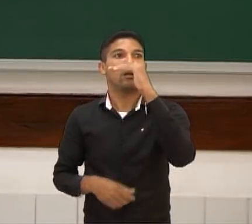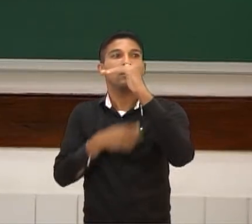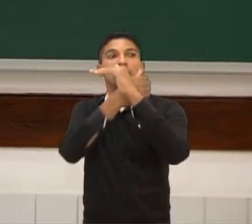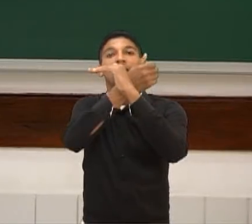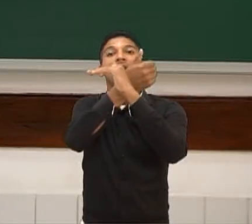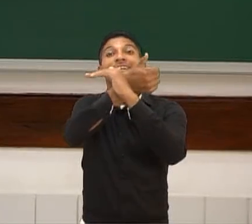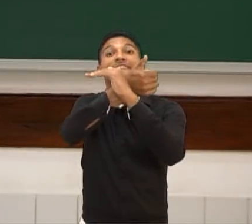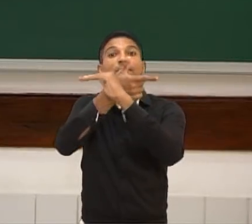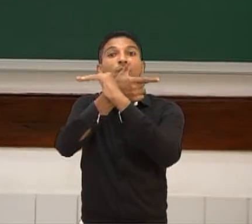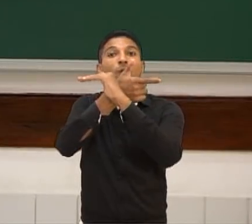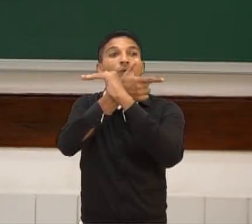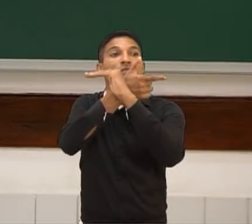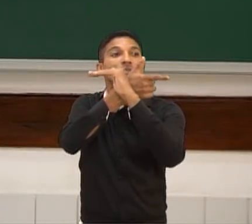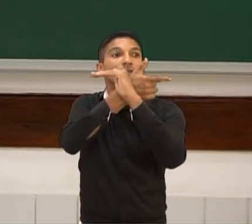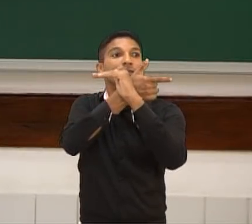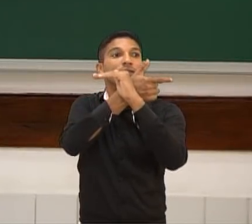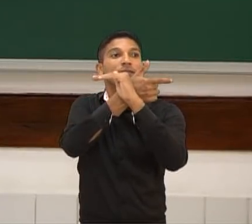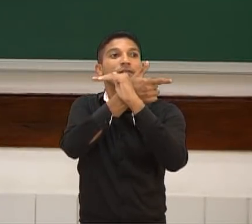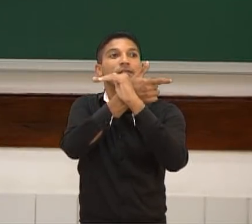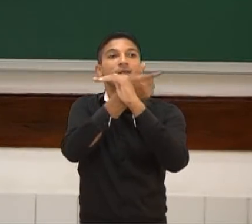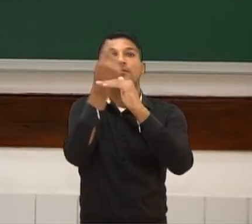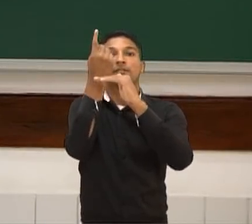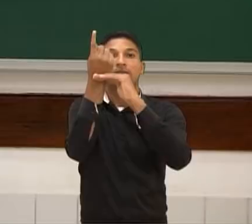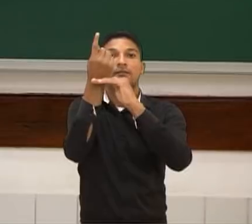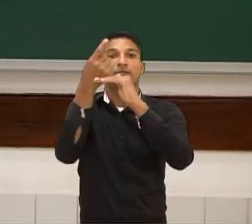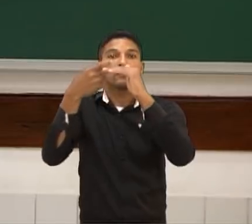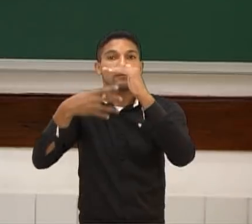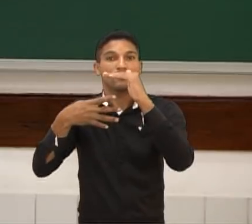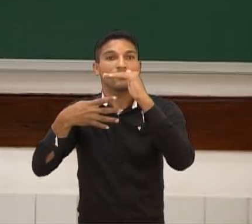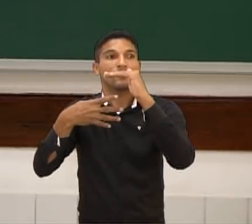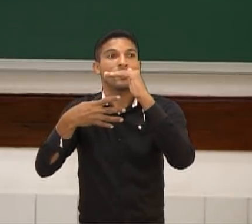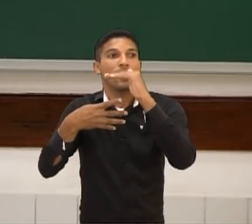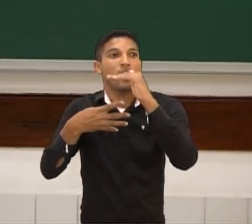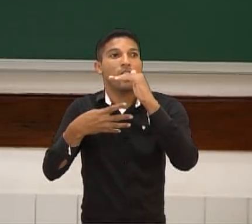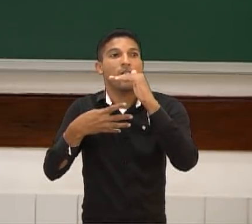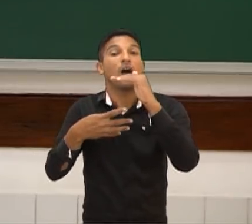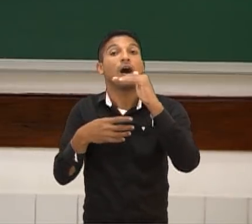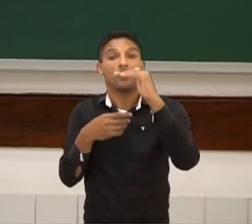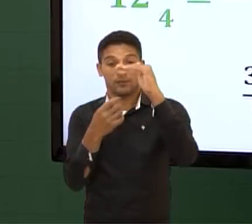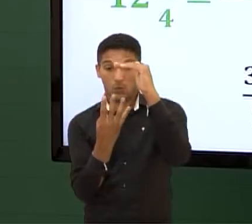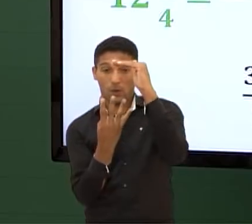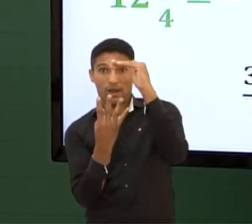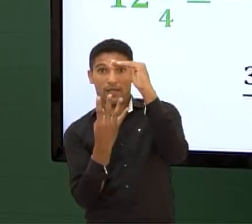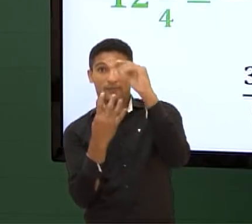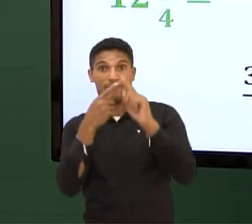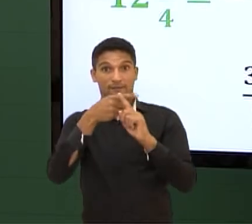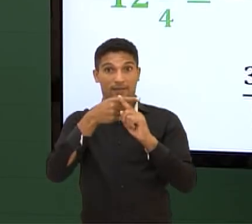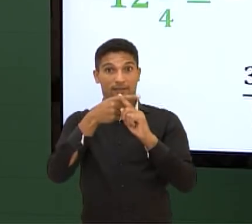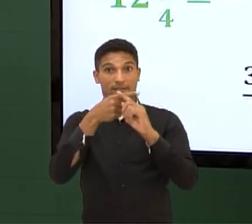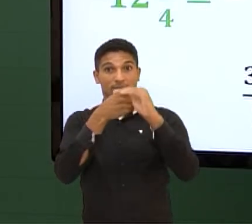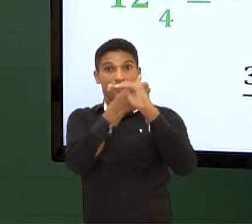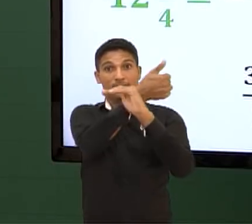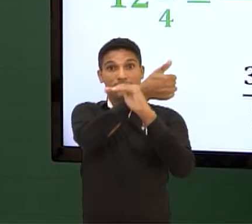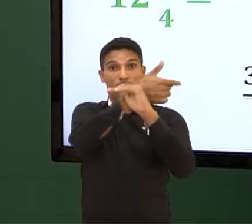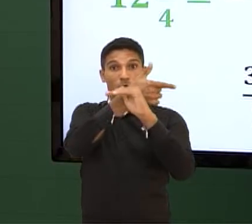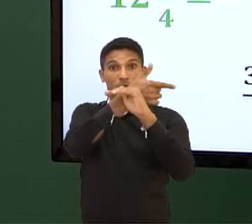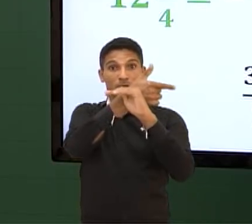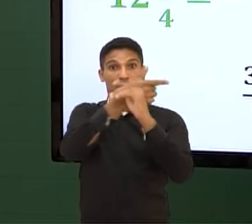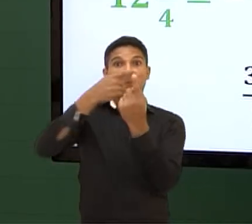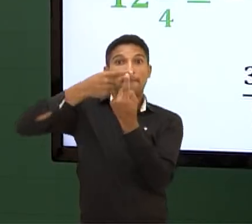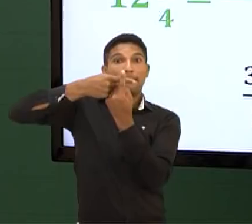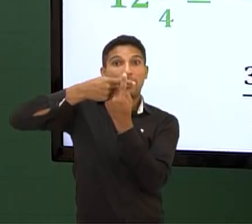vou fazer o quê? 12 vezes o 4, né? O 4 vezes o 12, mais o